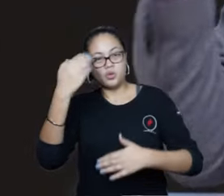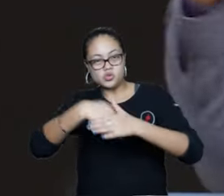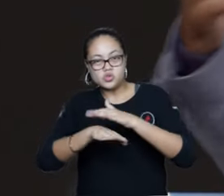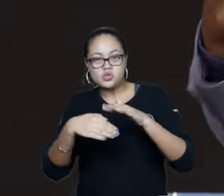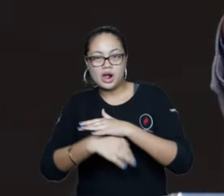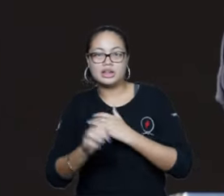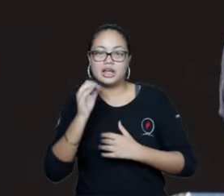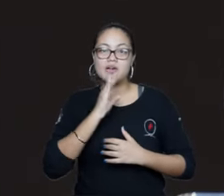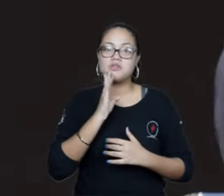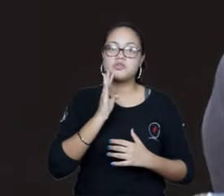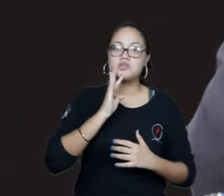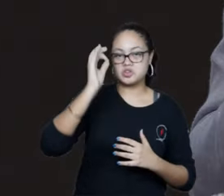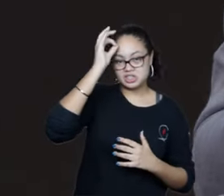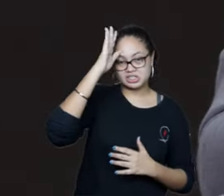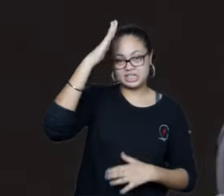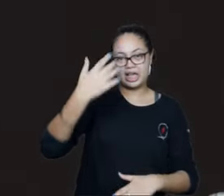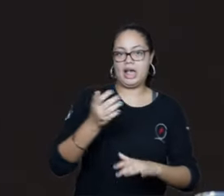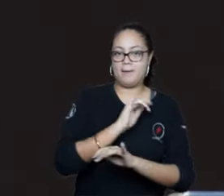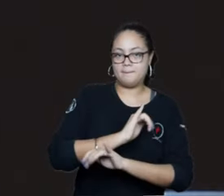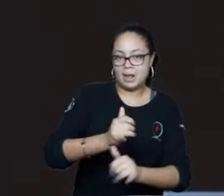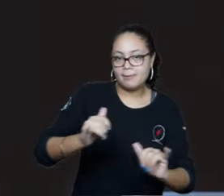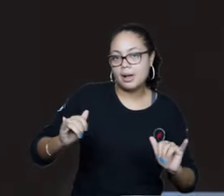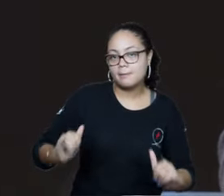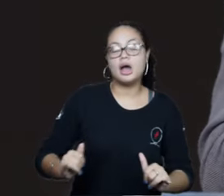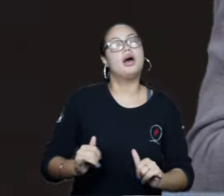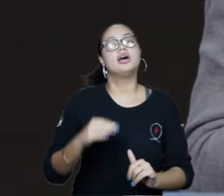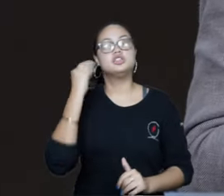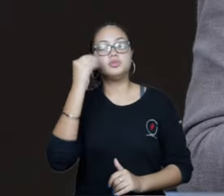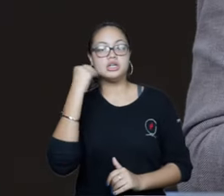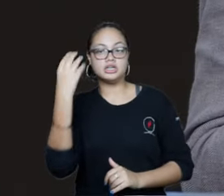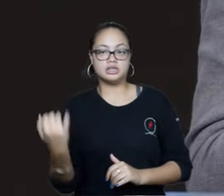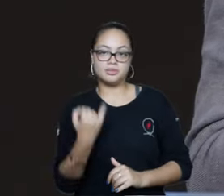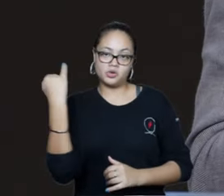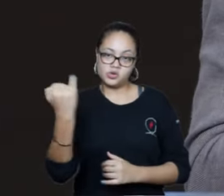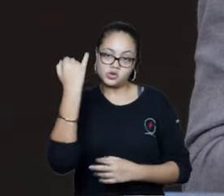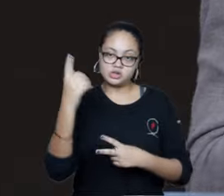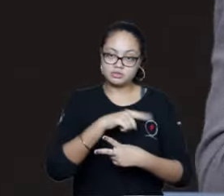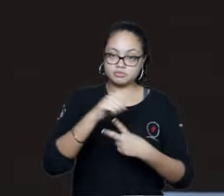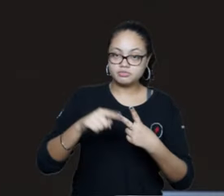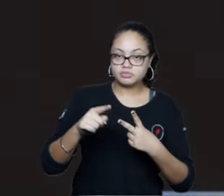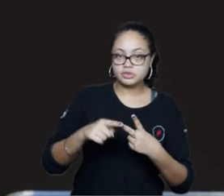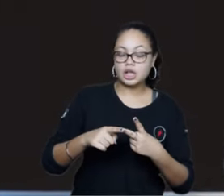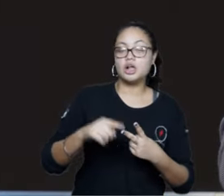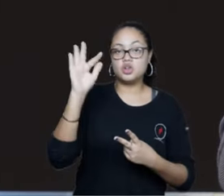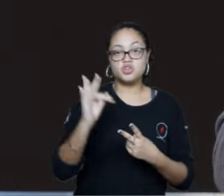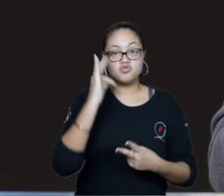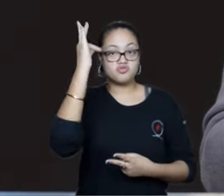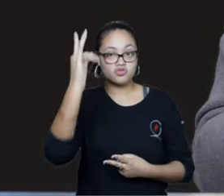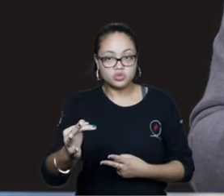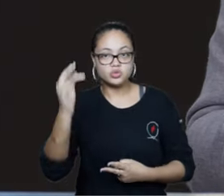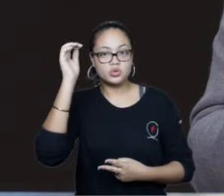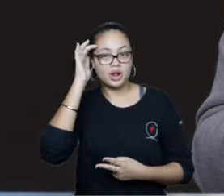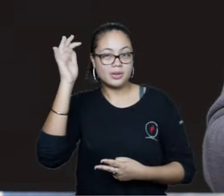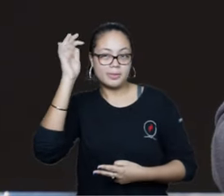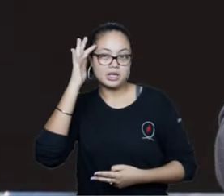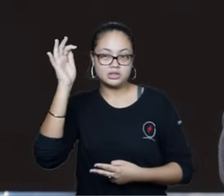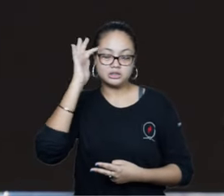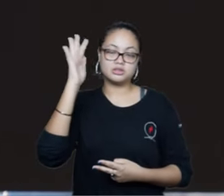conhecimento informações e experiências importantes e com futuro a imaginação